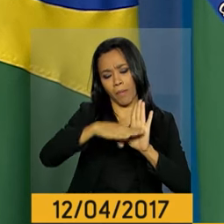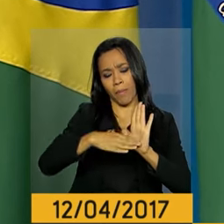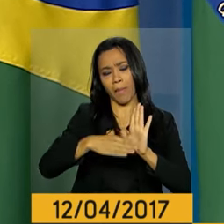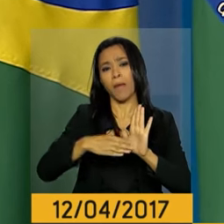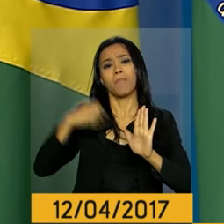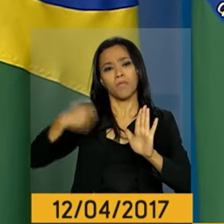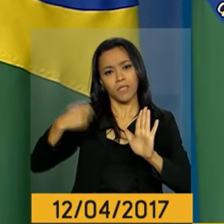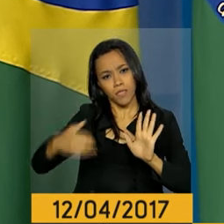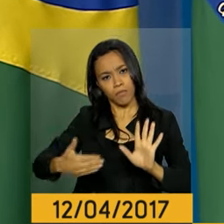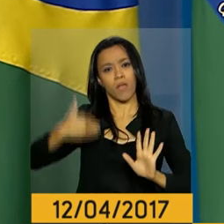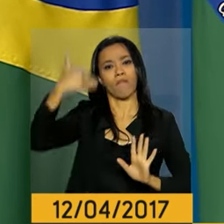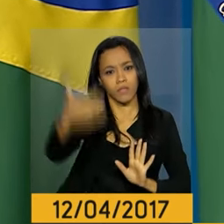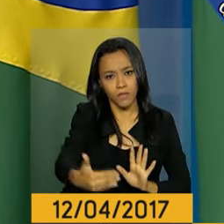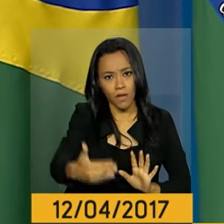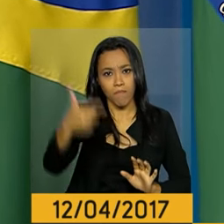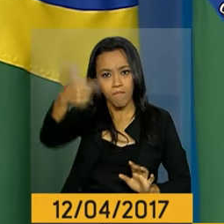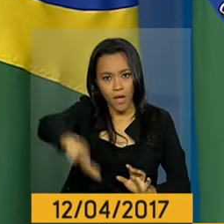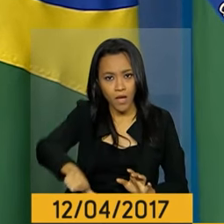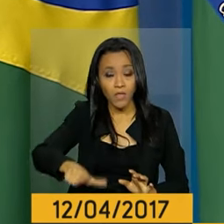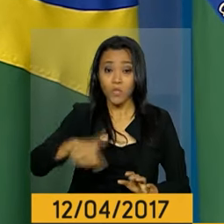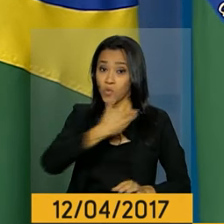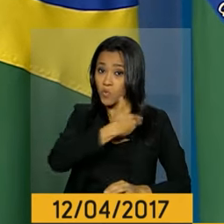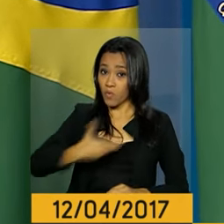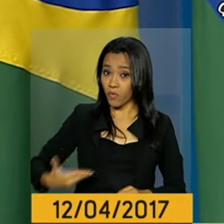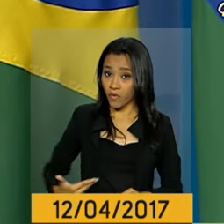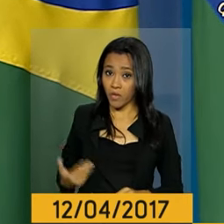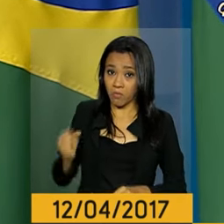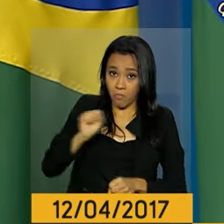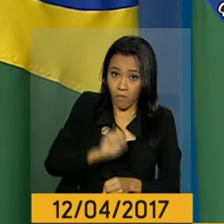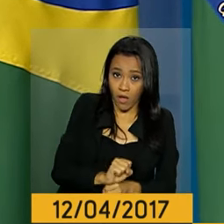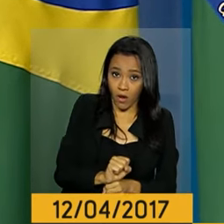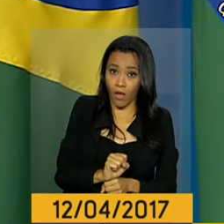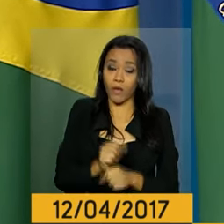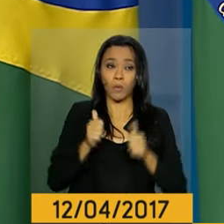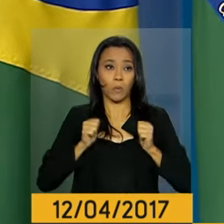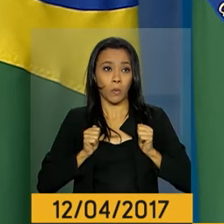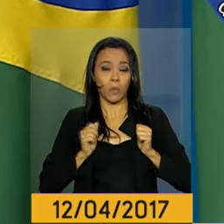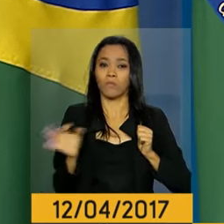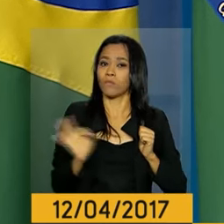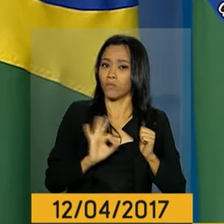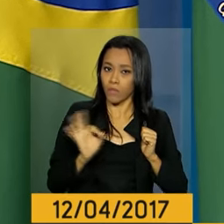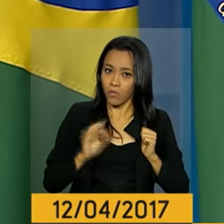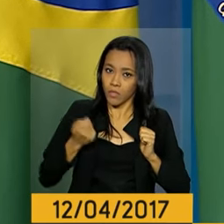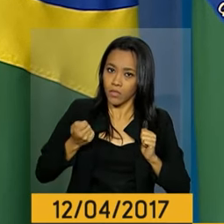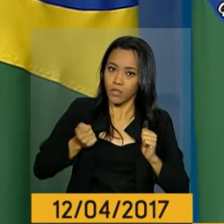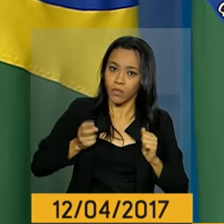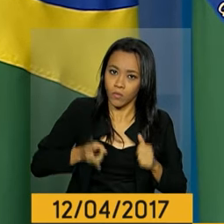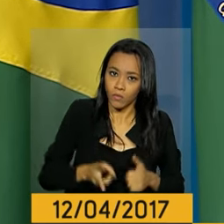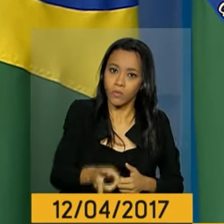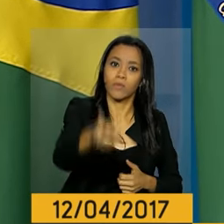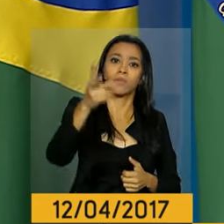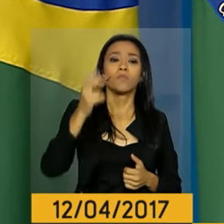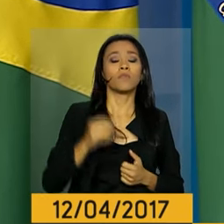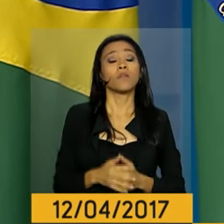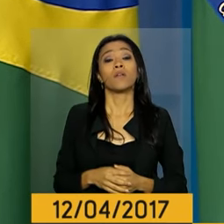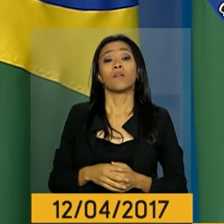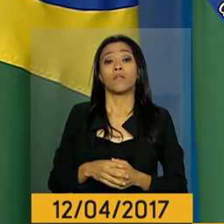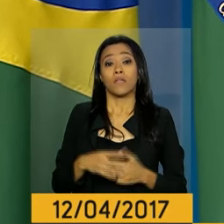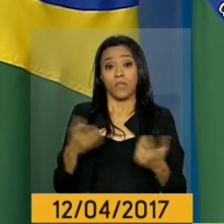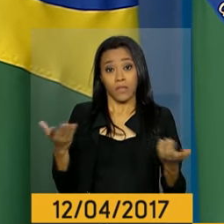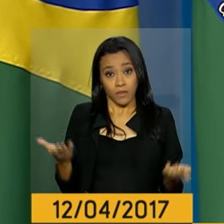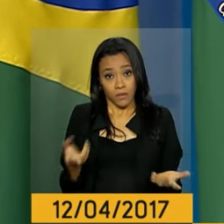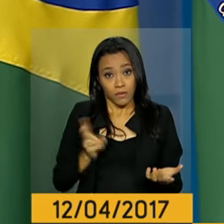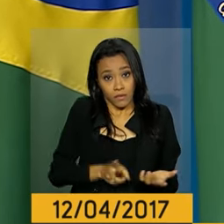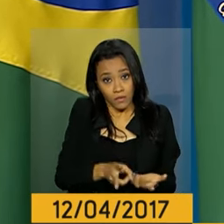avançar mais o governo não po pode parar e aqui mais uma vez eu revelo aquilo que é uma trivialidade mas que deve ser